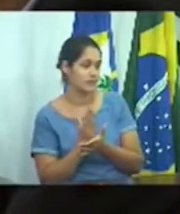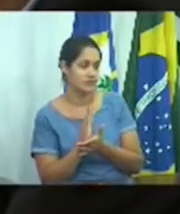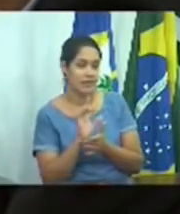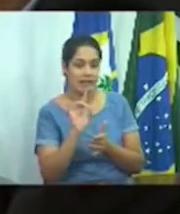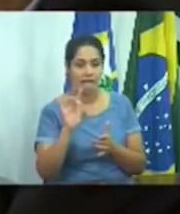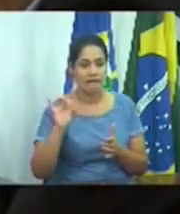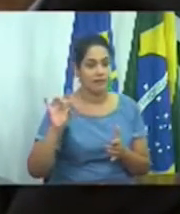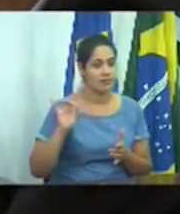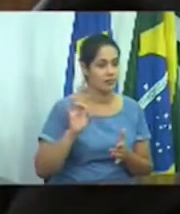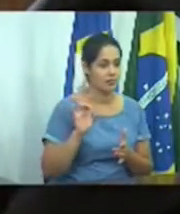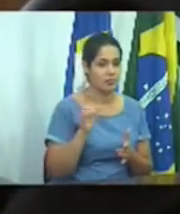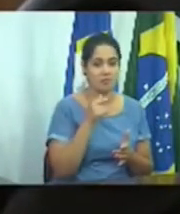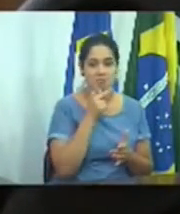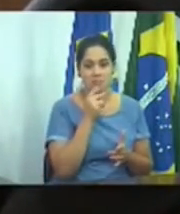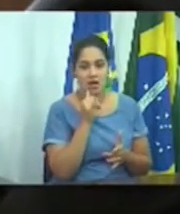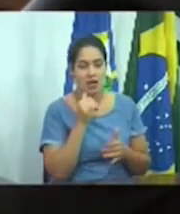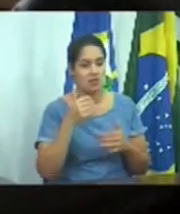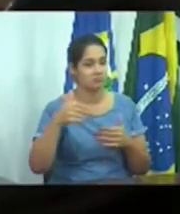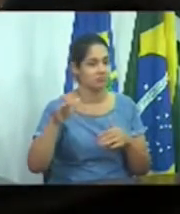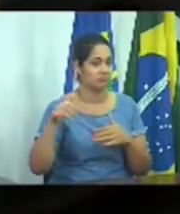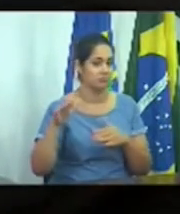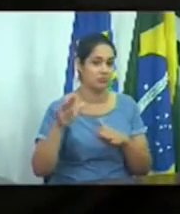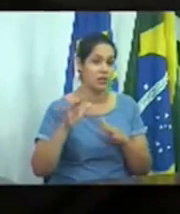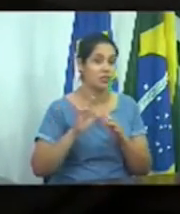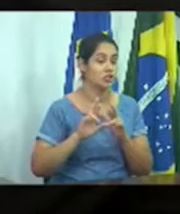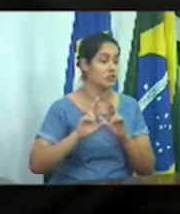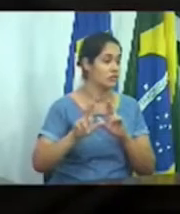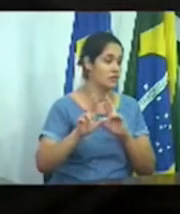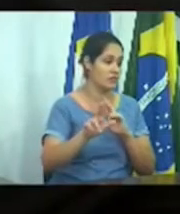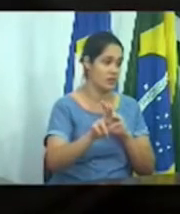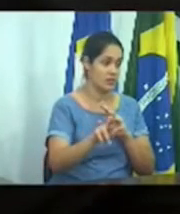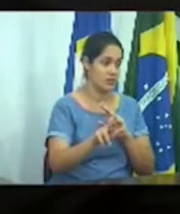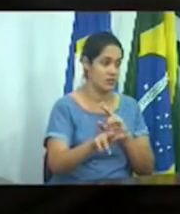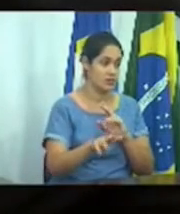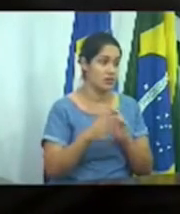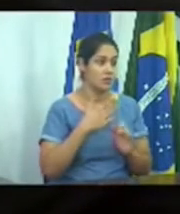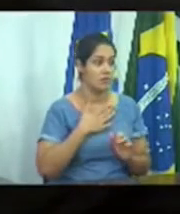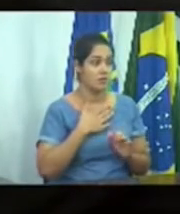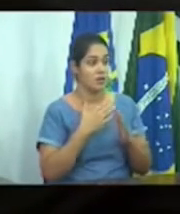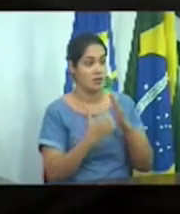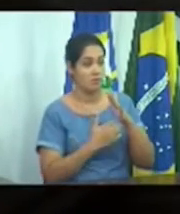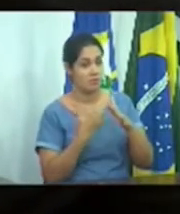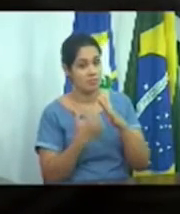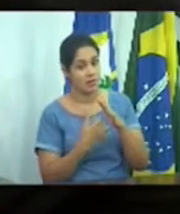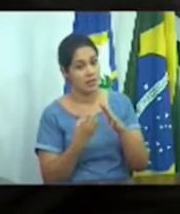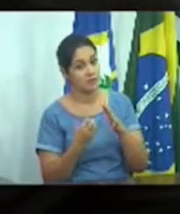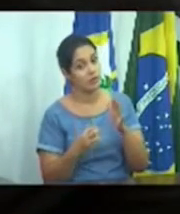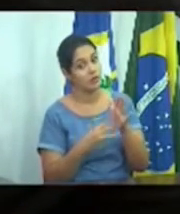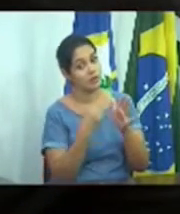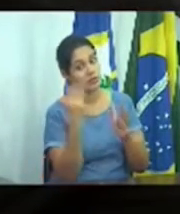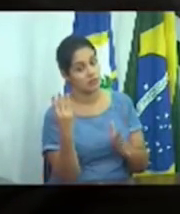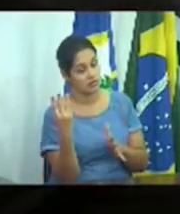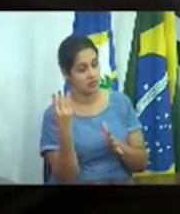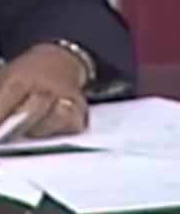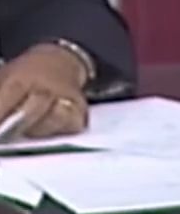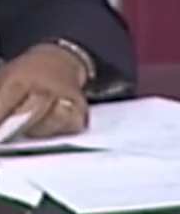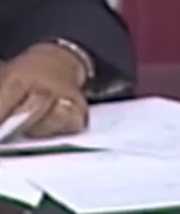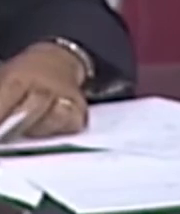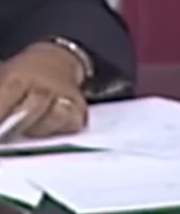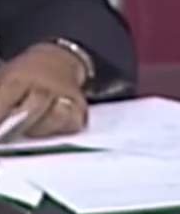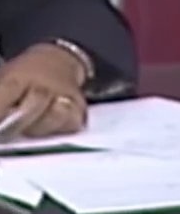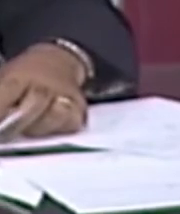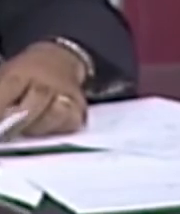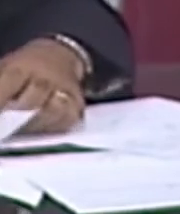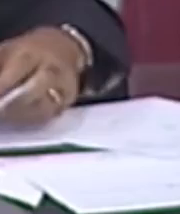processo licitatório, se eu não me engano, foi um pregão, e a empresa ficou em terceiro lugar. O que manda é o menor preço. Está aí, a coisa é honesta.